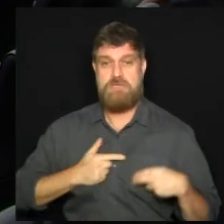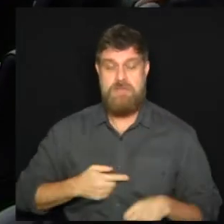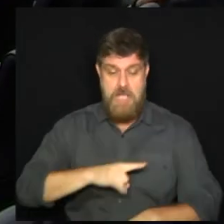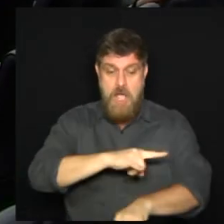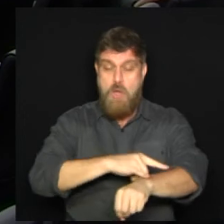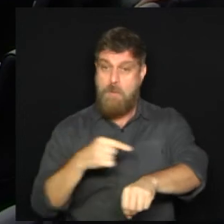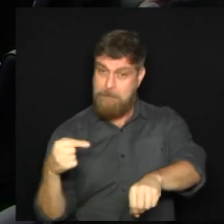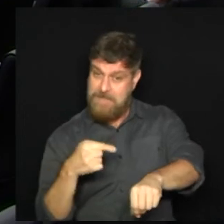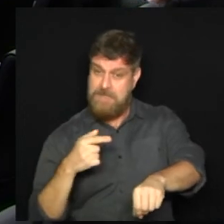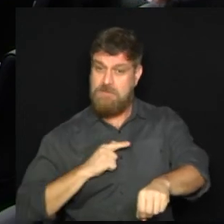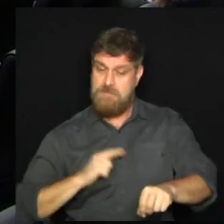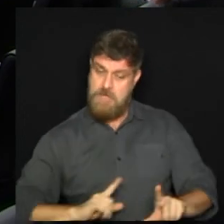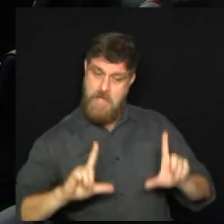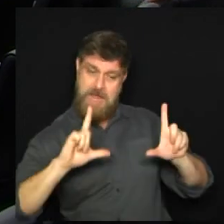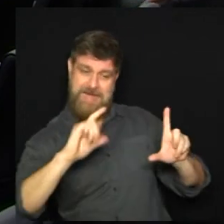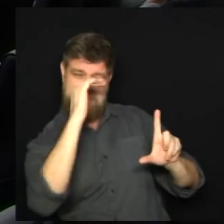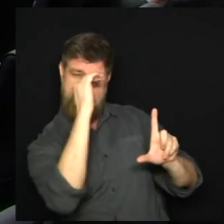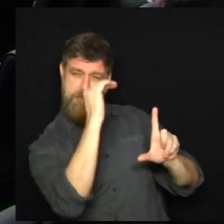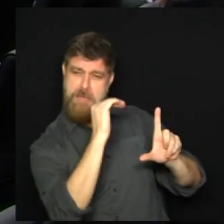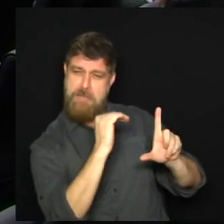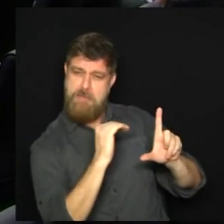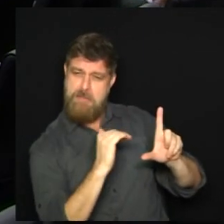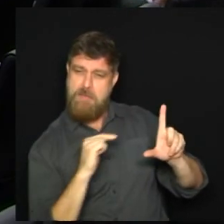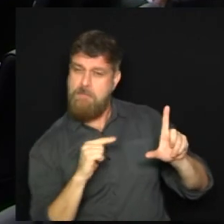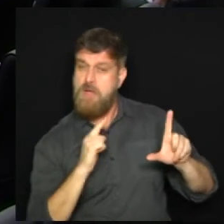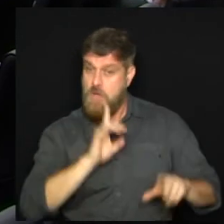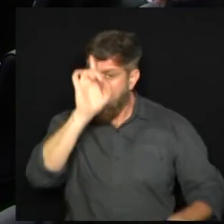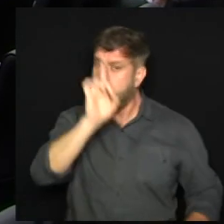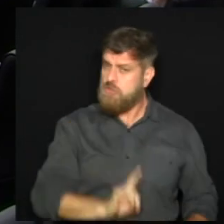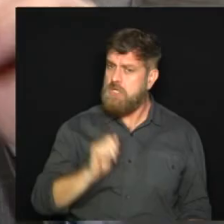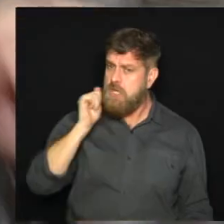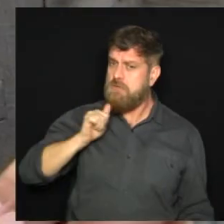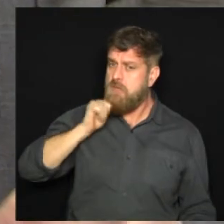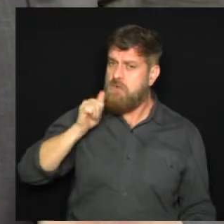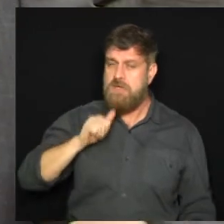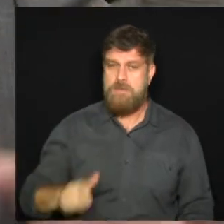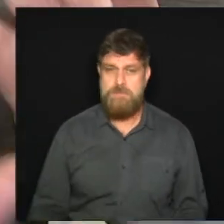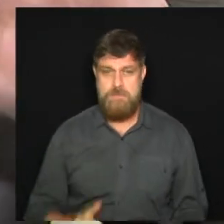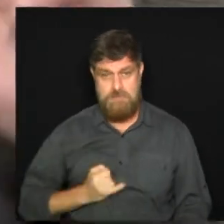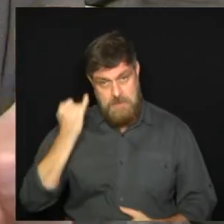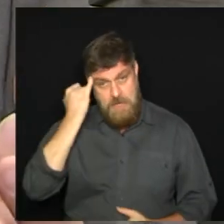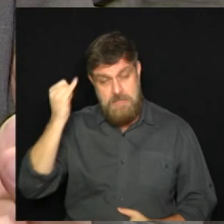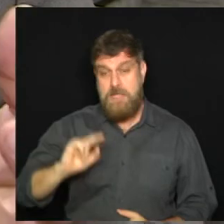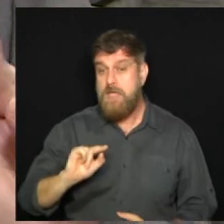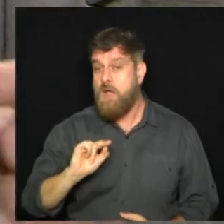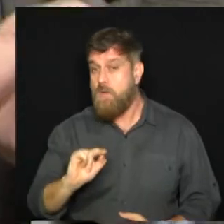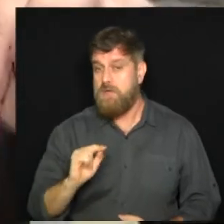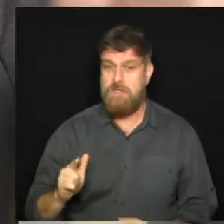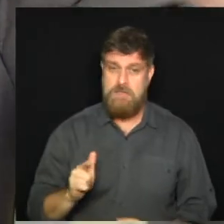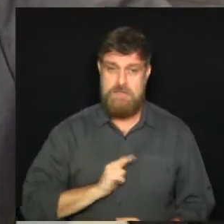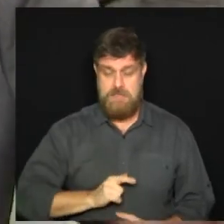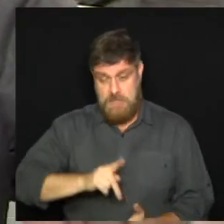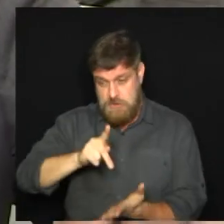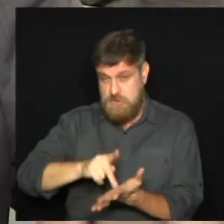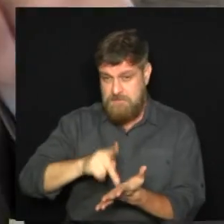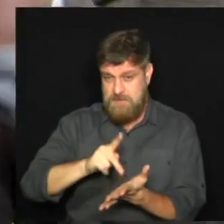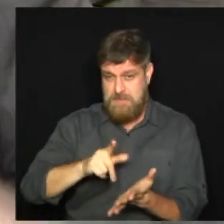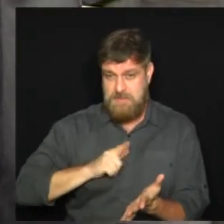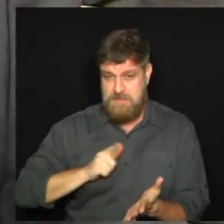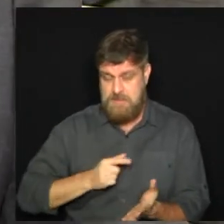banheiros deverão ter cartazes informativos sobre os direitos das mulheres. Nossa ideia é que haja realmente um processo